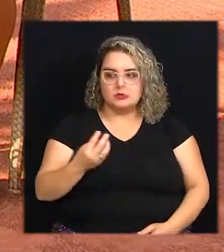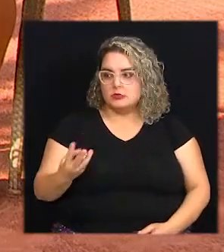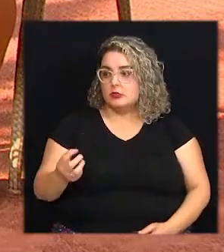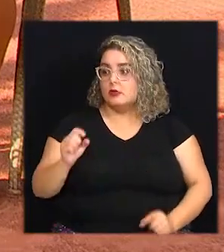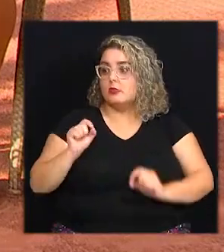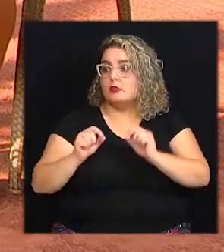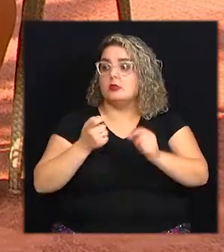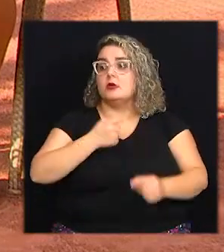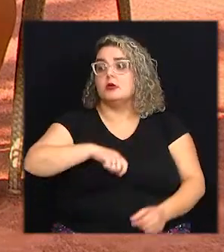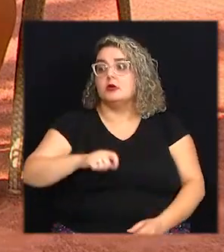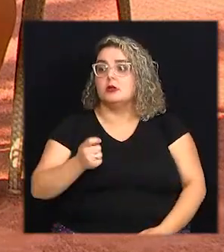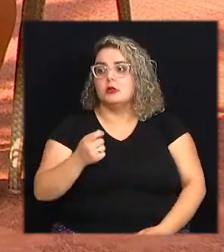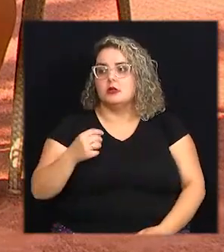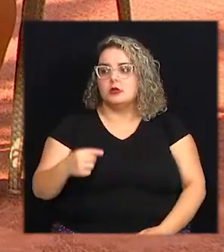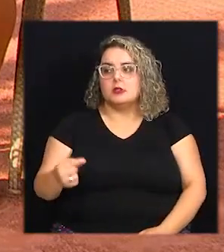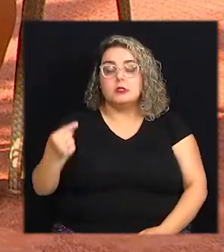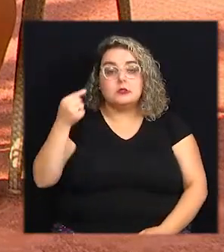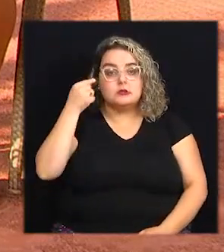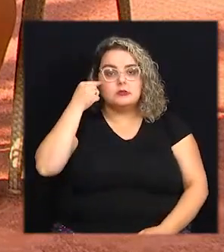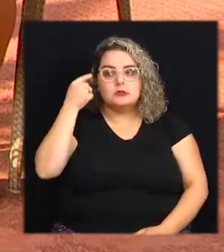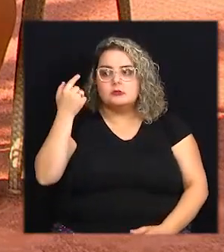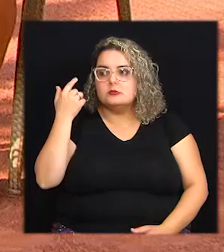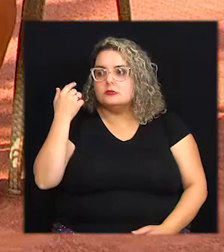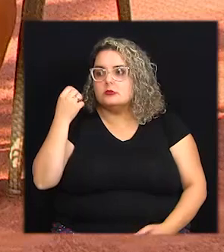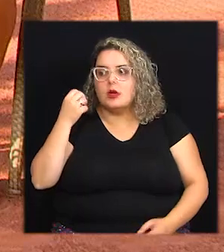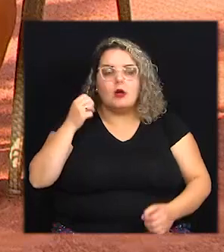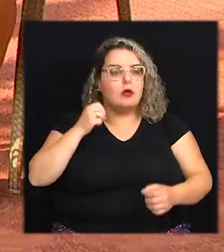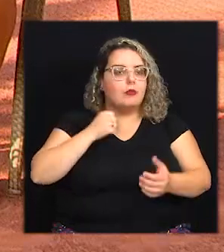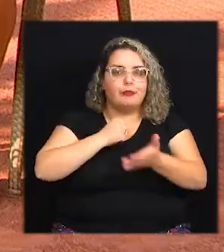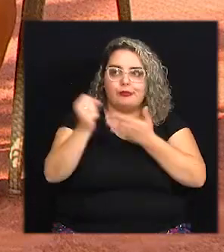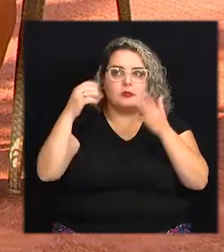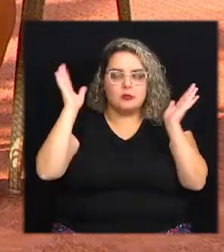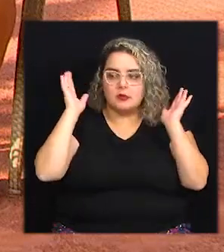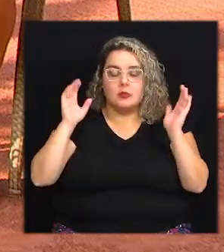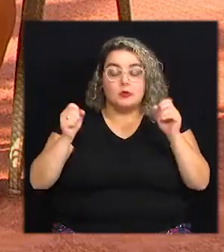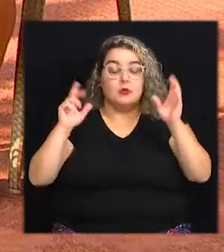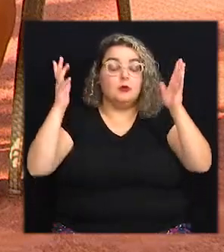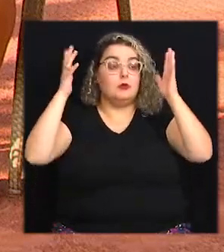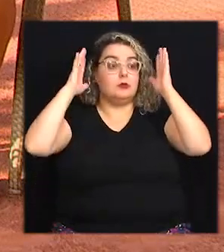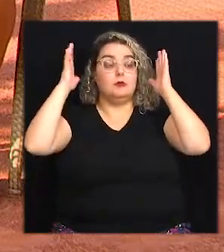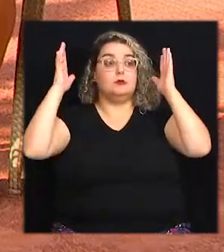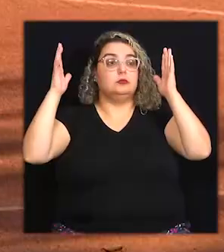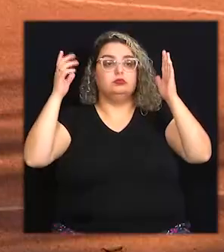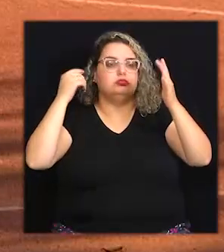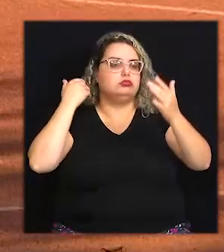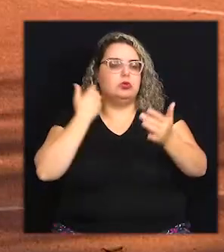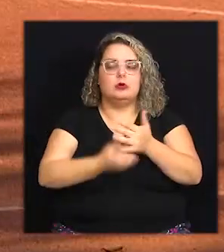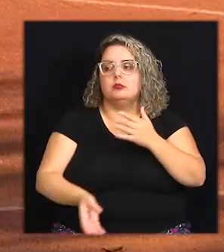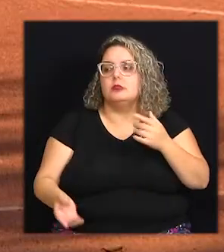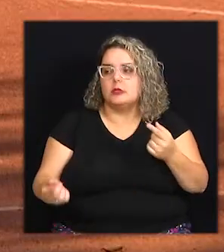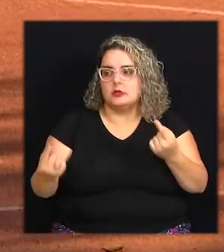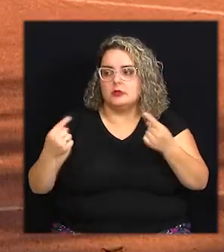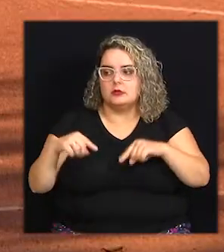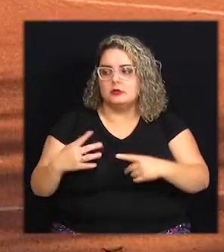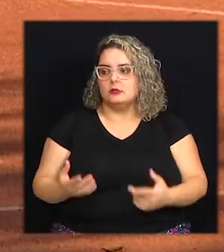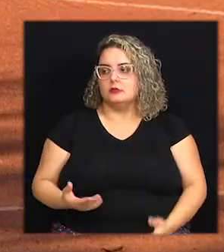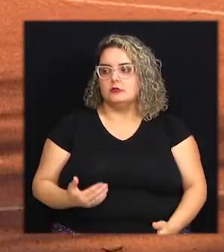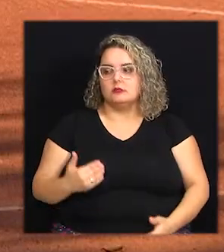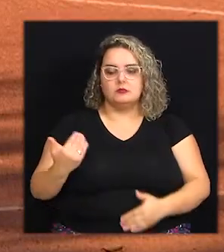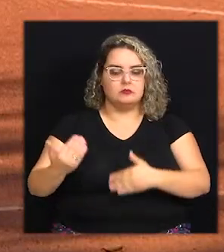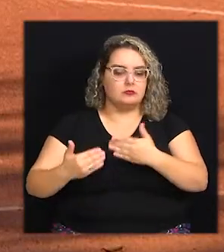que acontece no tênis, Matheus, que a cabeça do tenista às vezes vai embora e a hora que você acorda, o placar já foi embora?